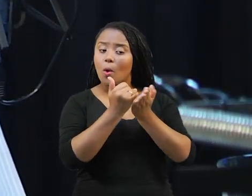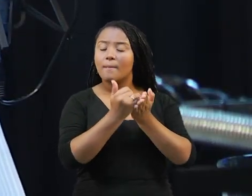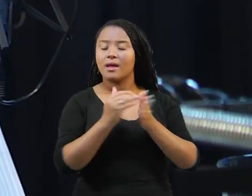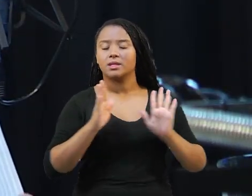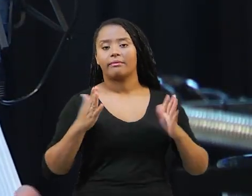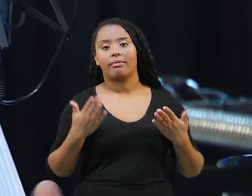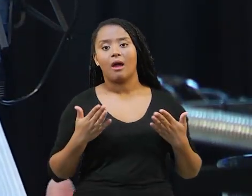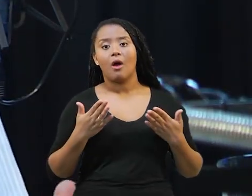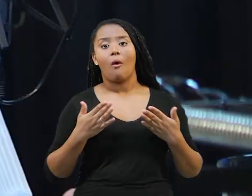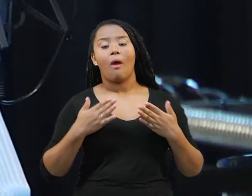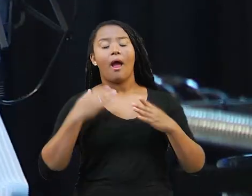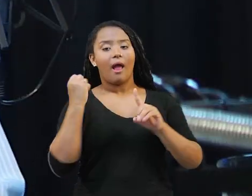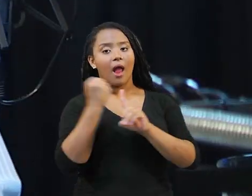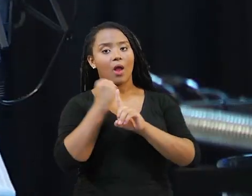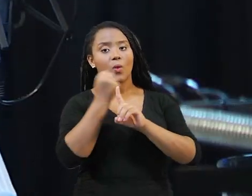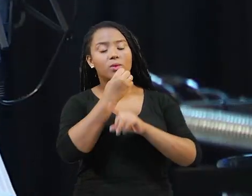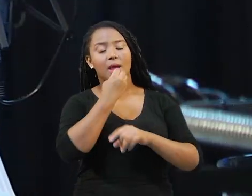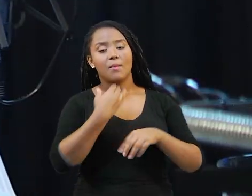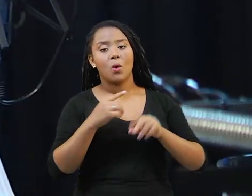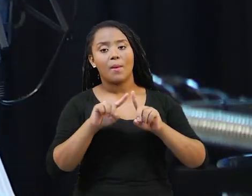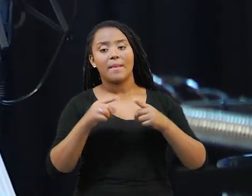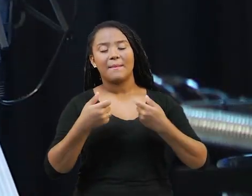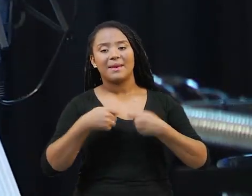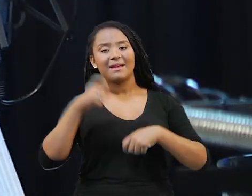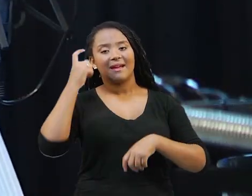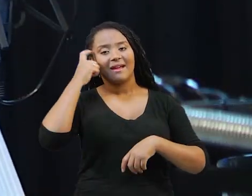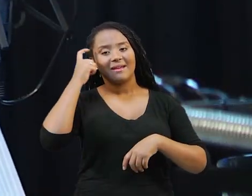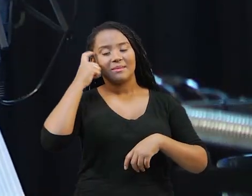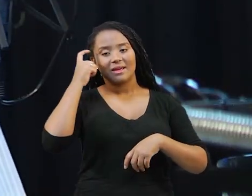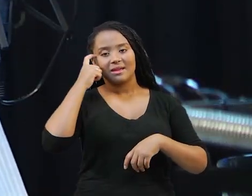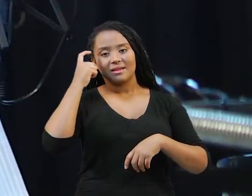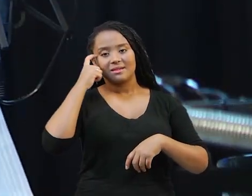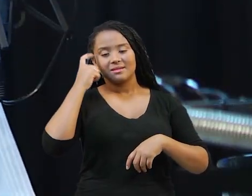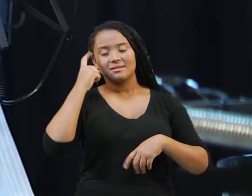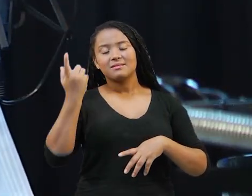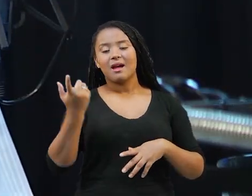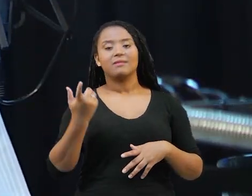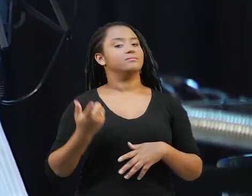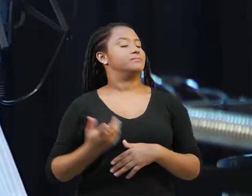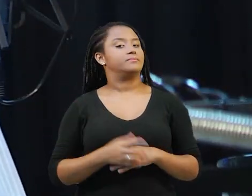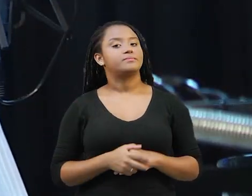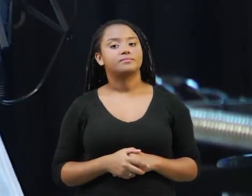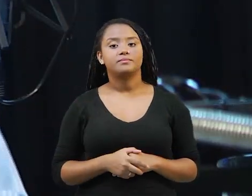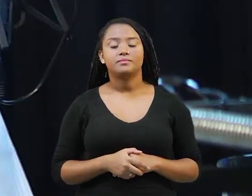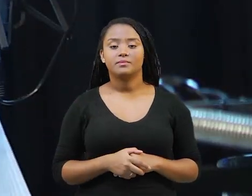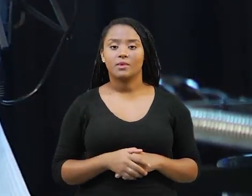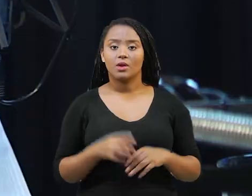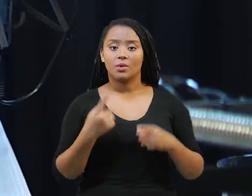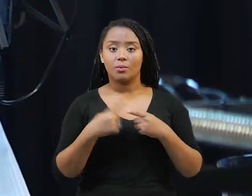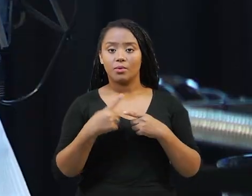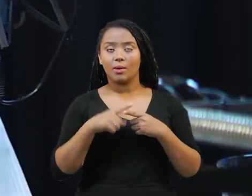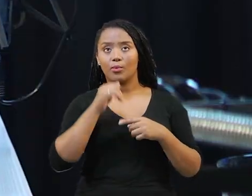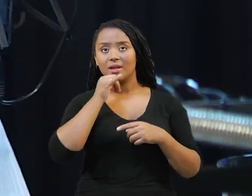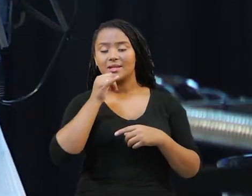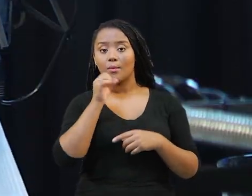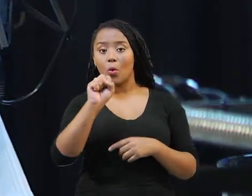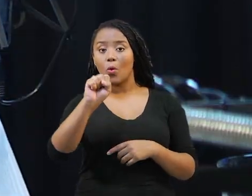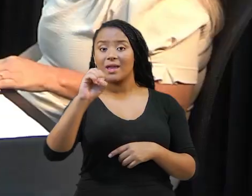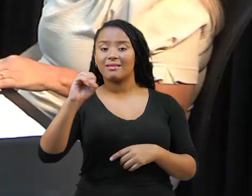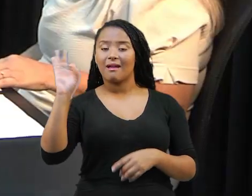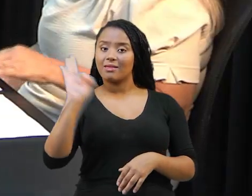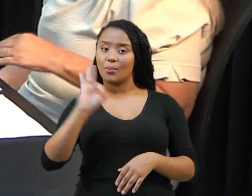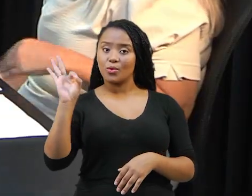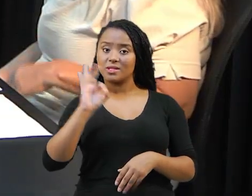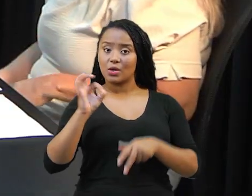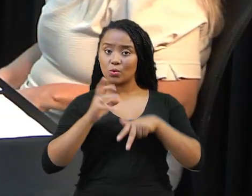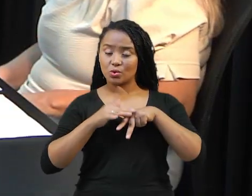né? Só temos que trazer um pouquinho mais para o nosso lado, porque ainda continua chegando muito avançado, né? 80% ainda chega